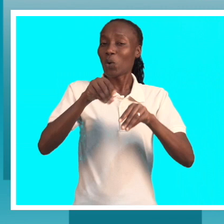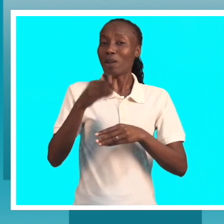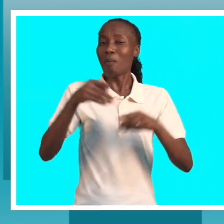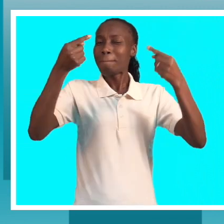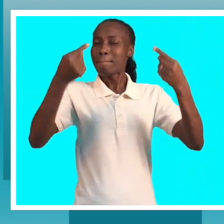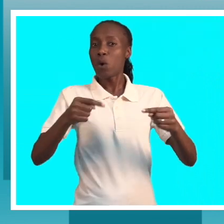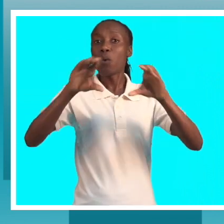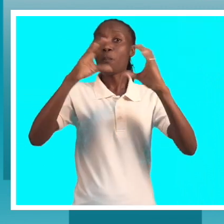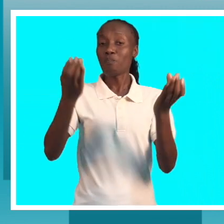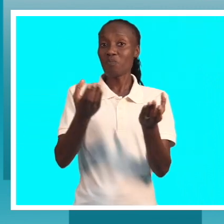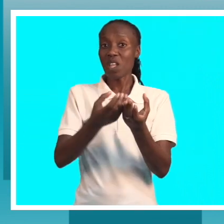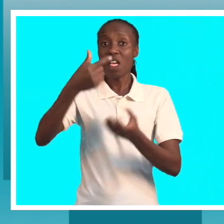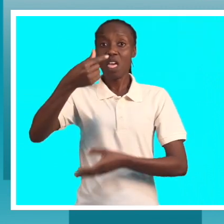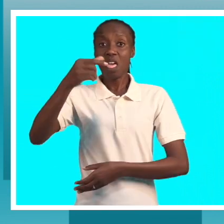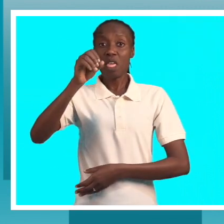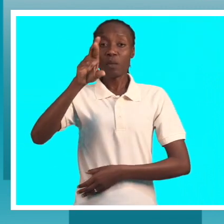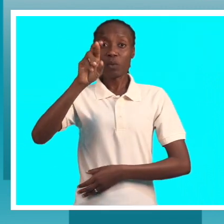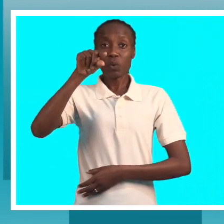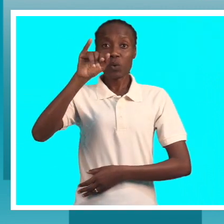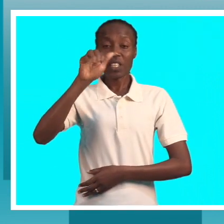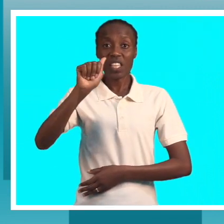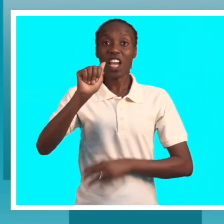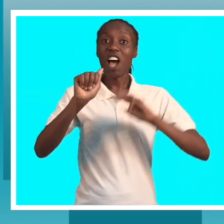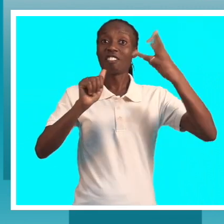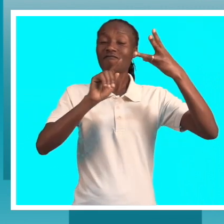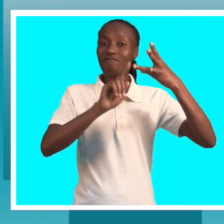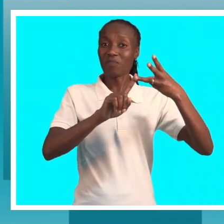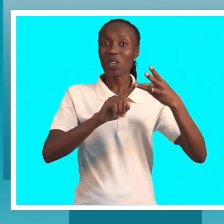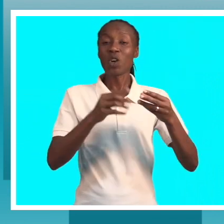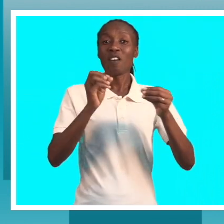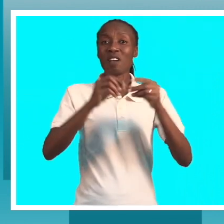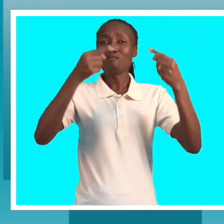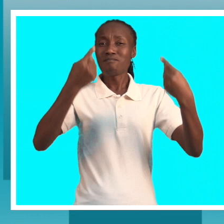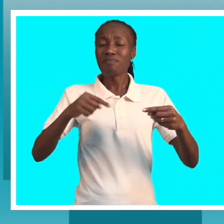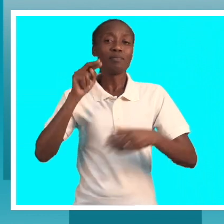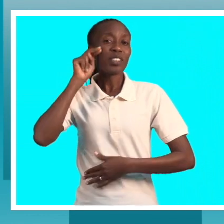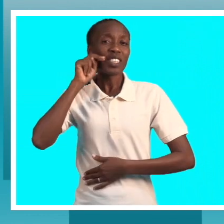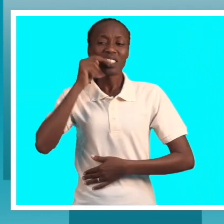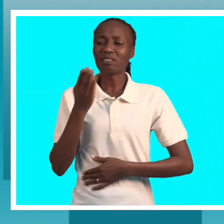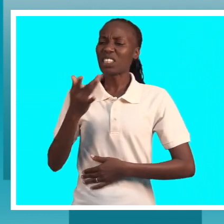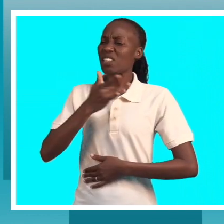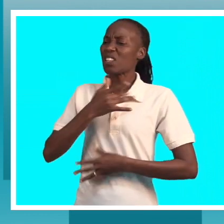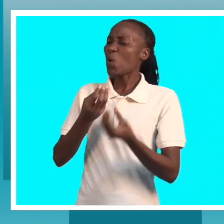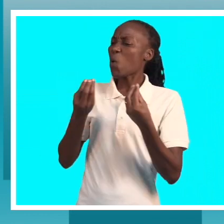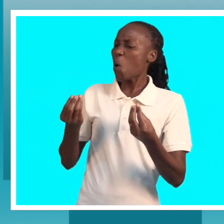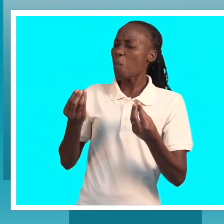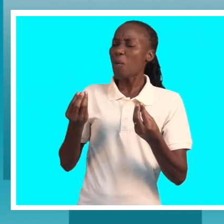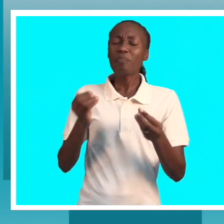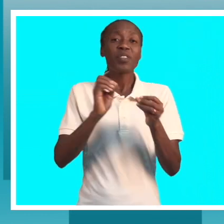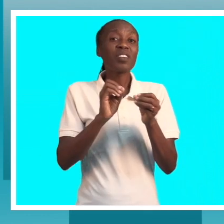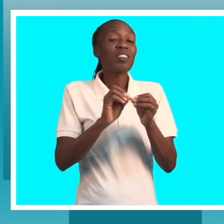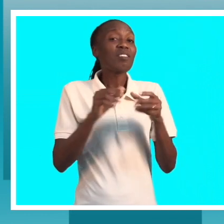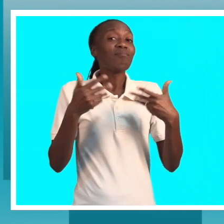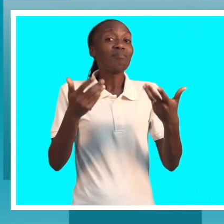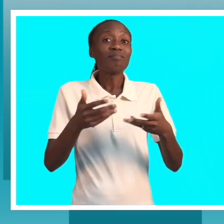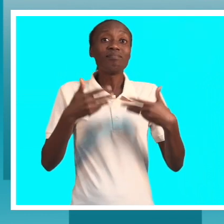Aqueles três pontos no fim contra a Nigéria foi um uau. Como é se sentiu naquele momento? Aquilo foi